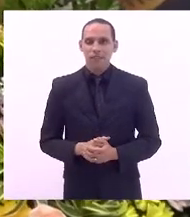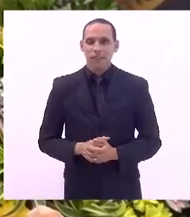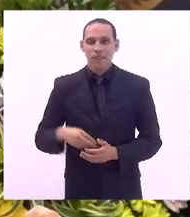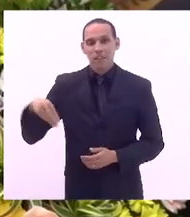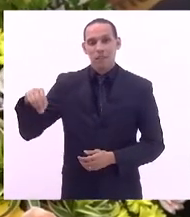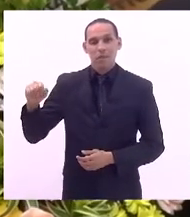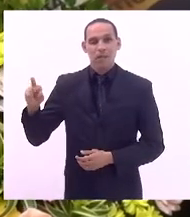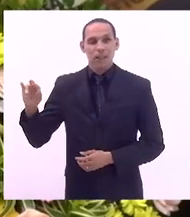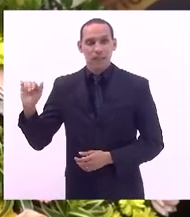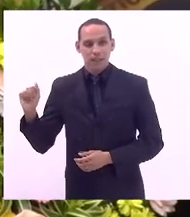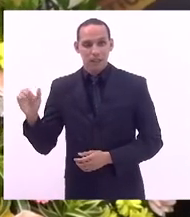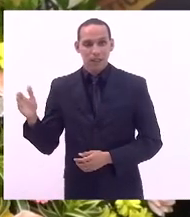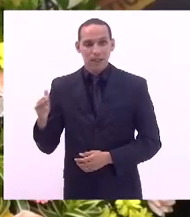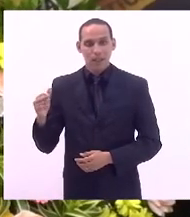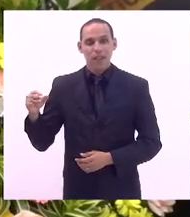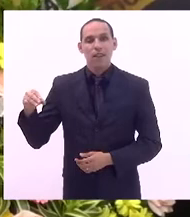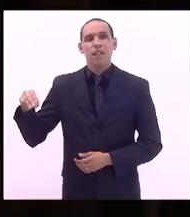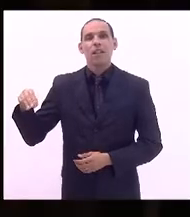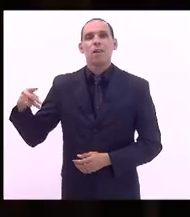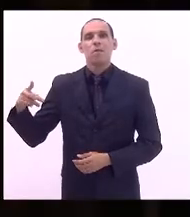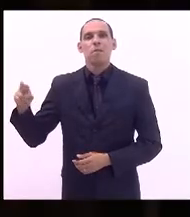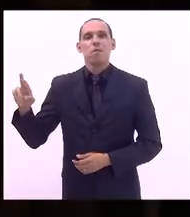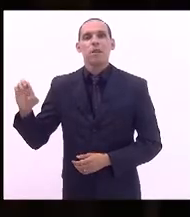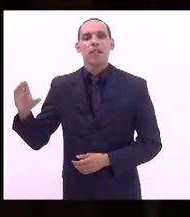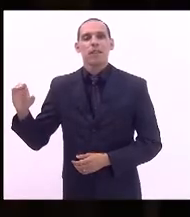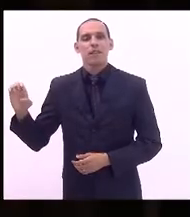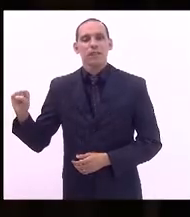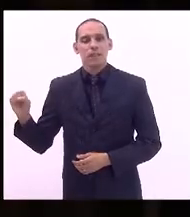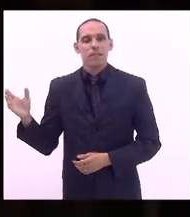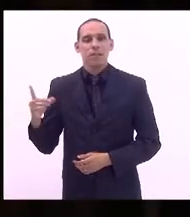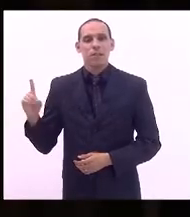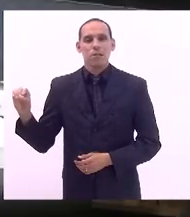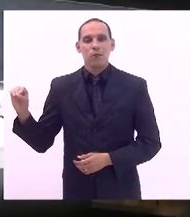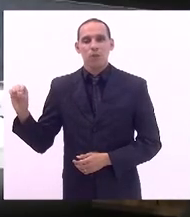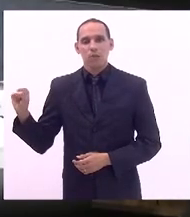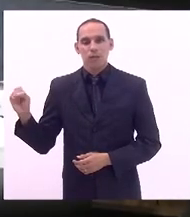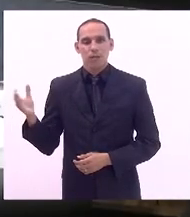a Maria mais uso Ana Prestes dos Santos